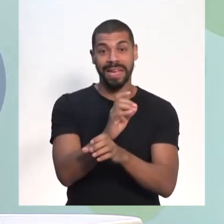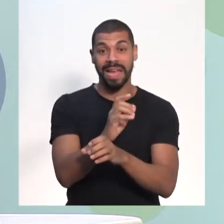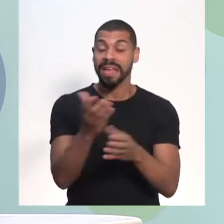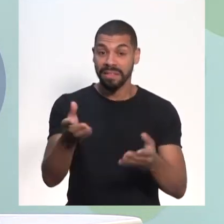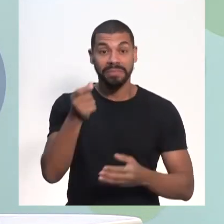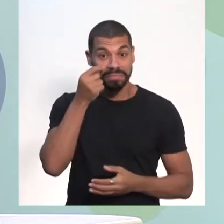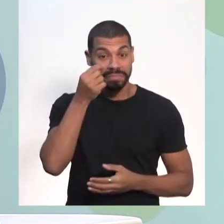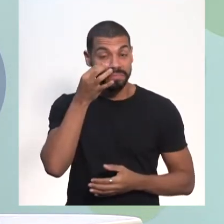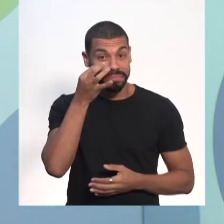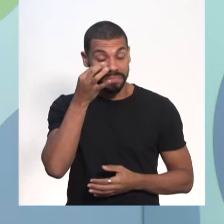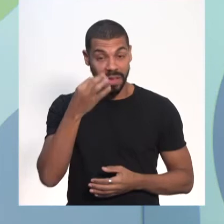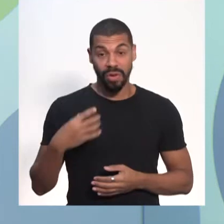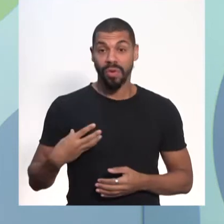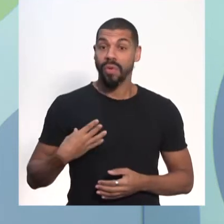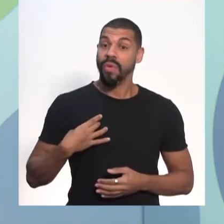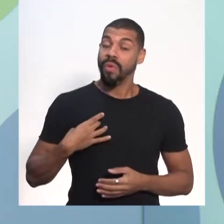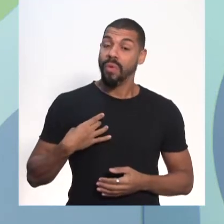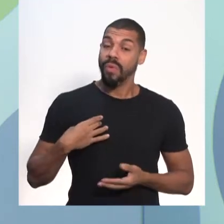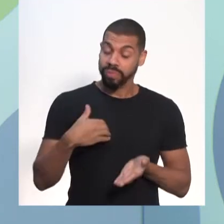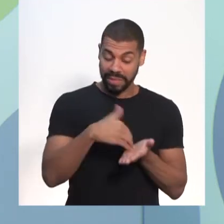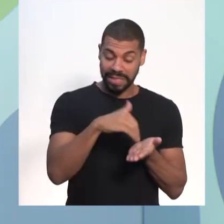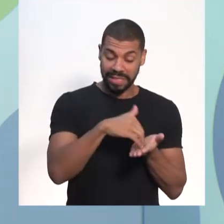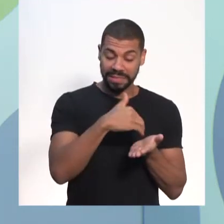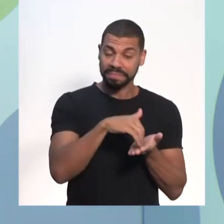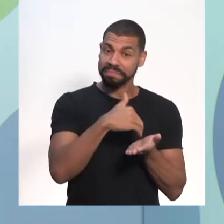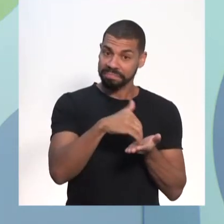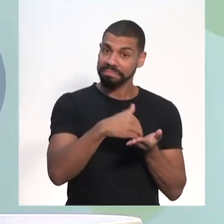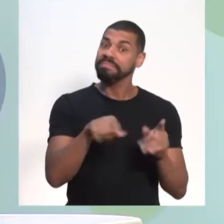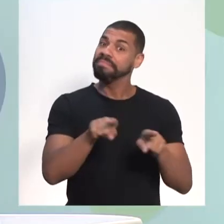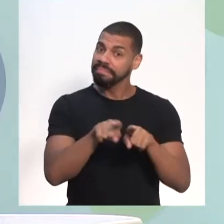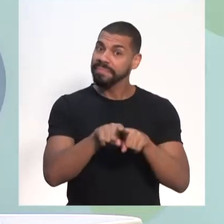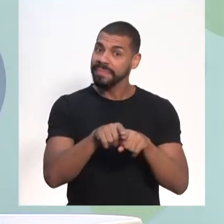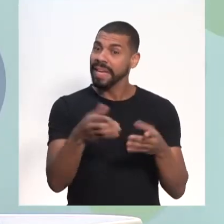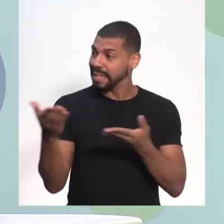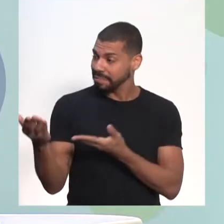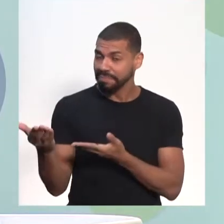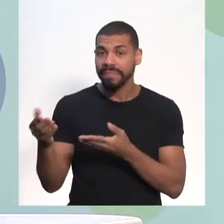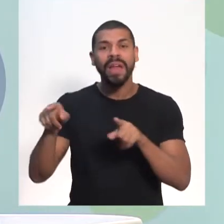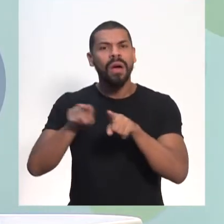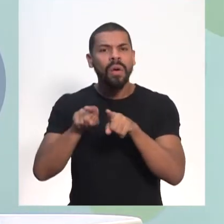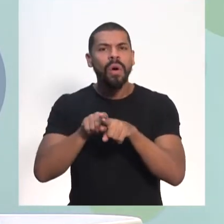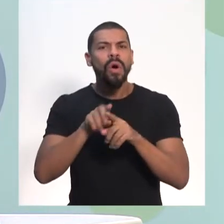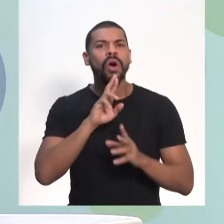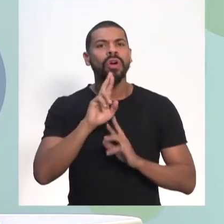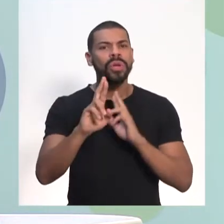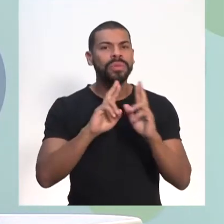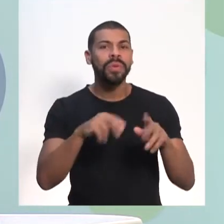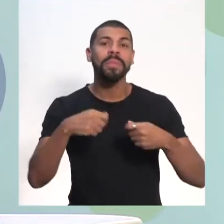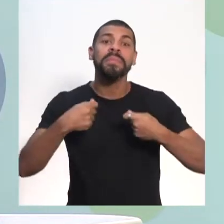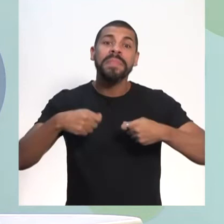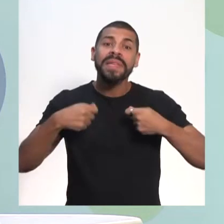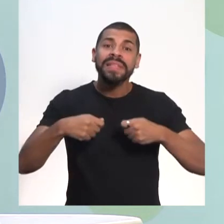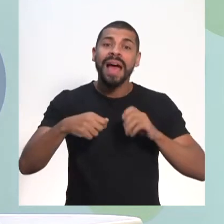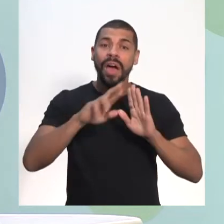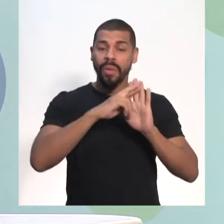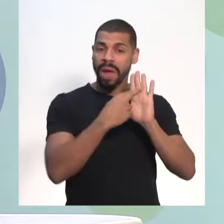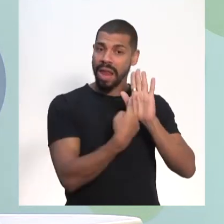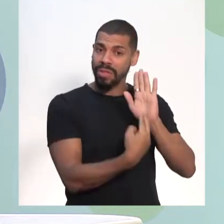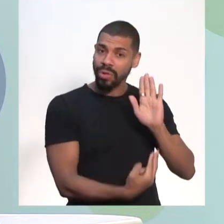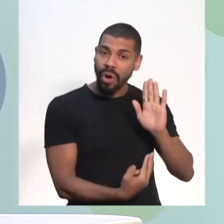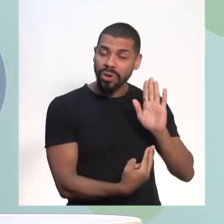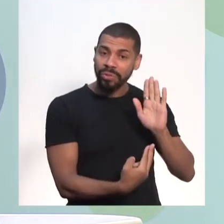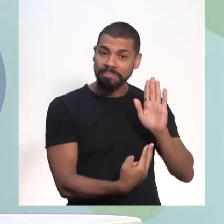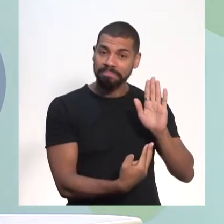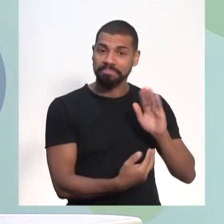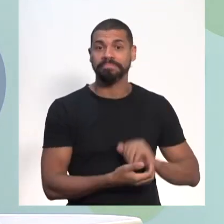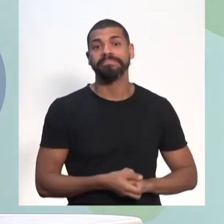com o secretário, o Marcão estava junto, também perguntaram sobre isso, e o Marcos explicou que eles precisaram de um relatório